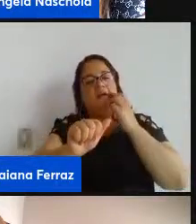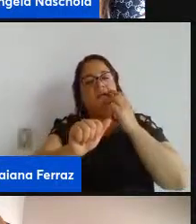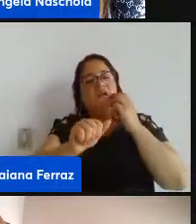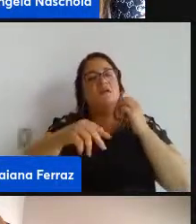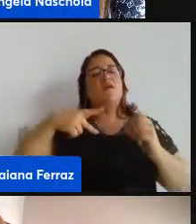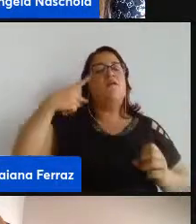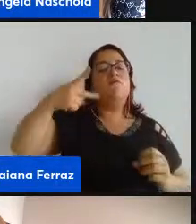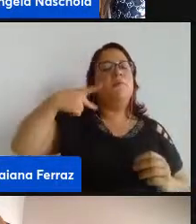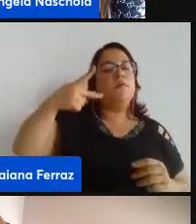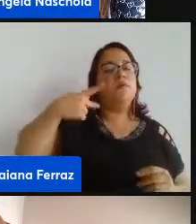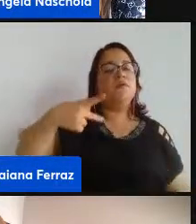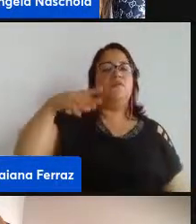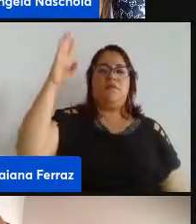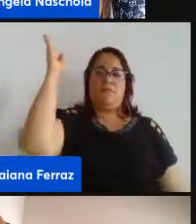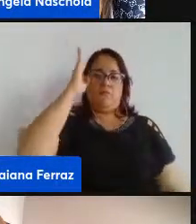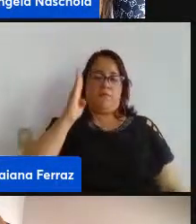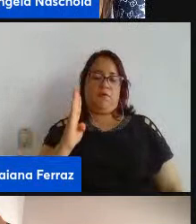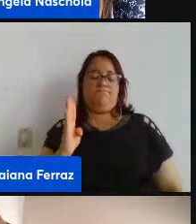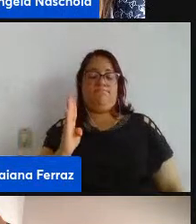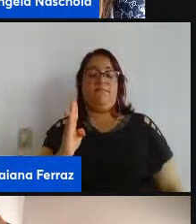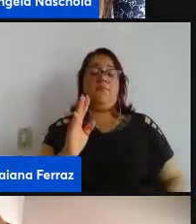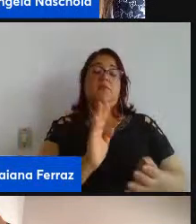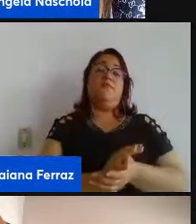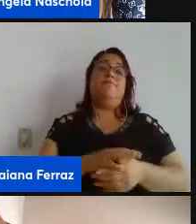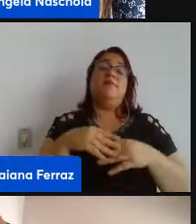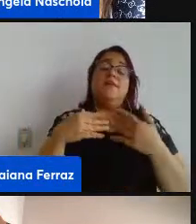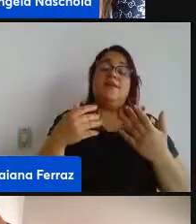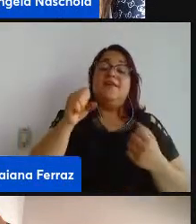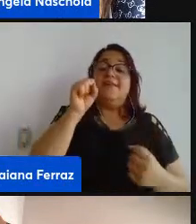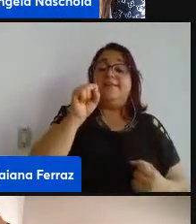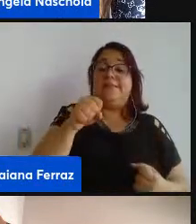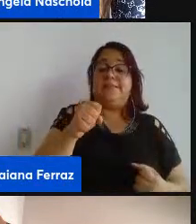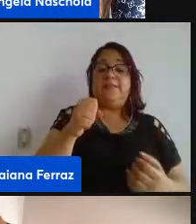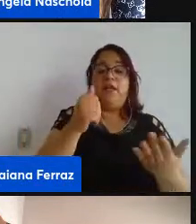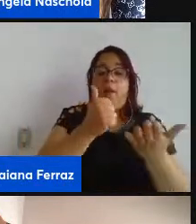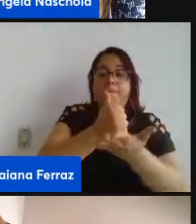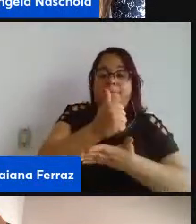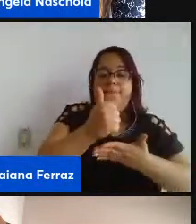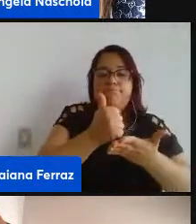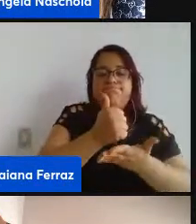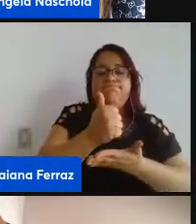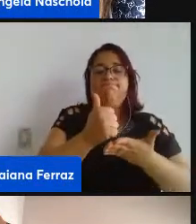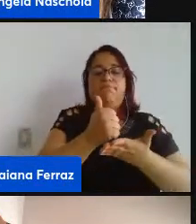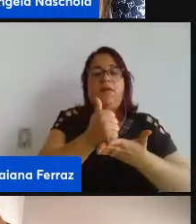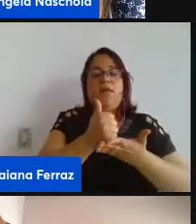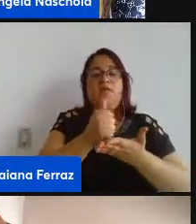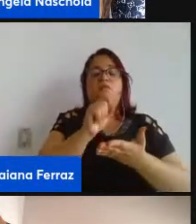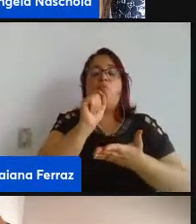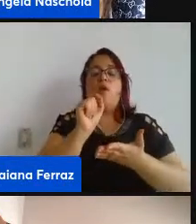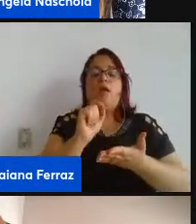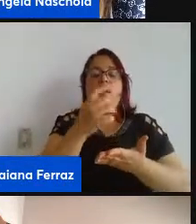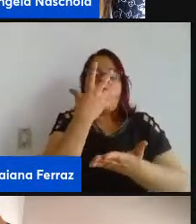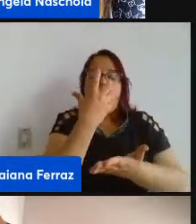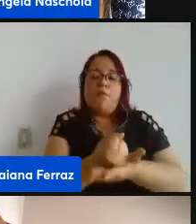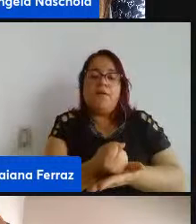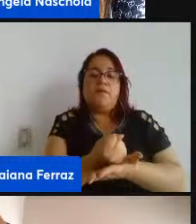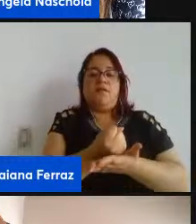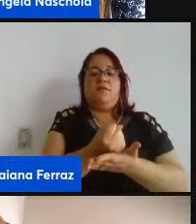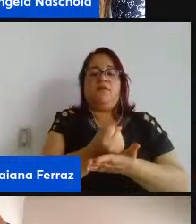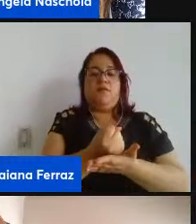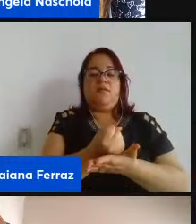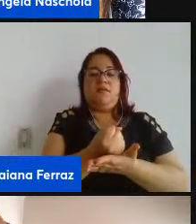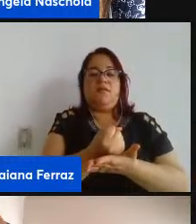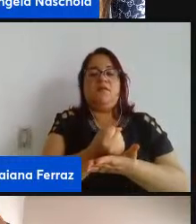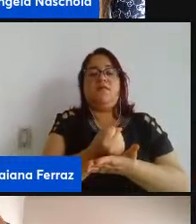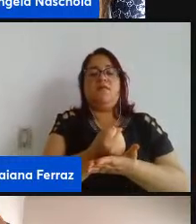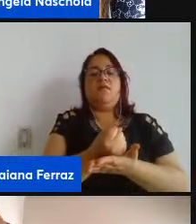Estado brasileiro e que justamente se baseia em alfabetização baseada em